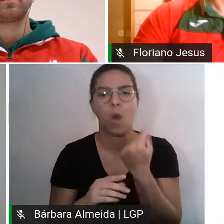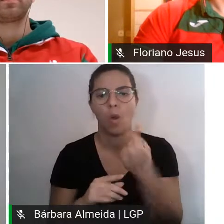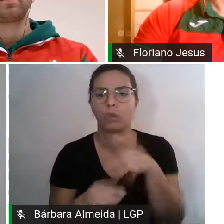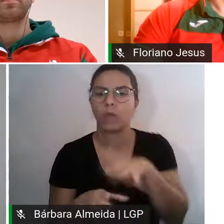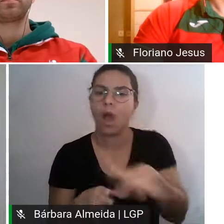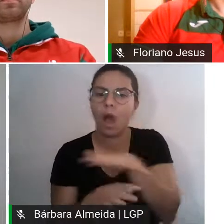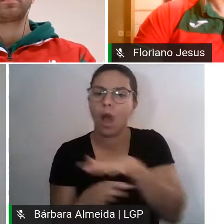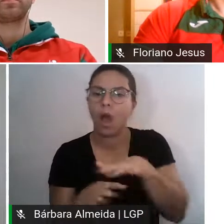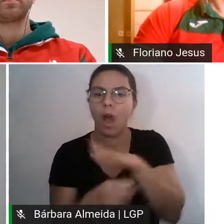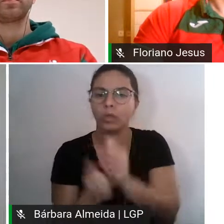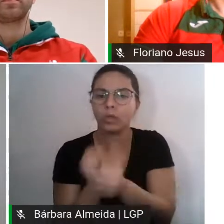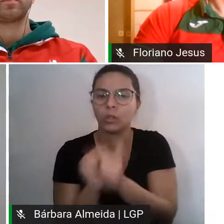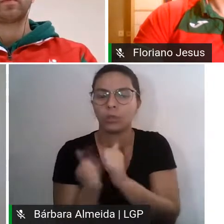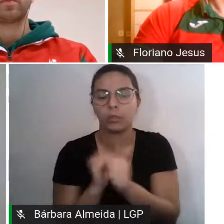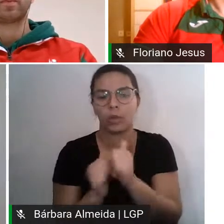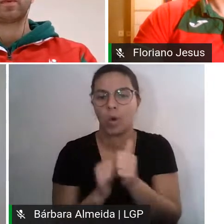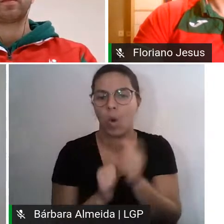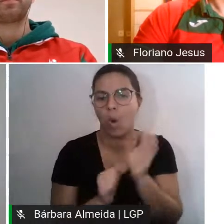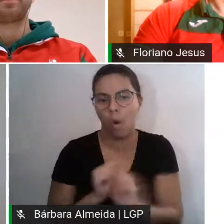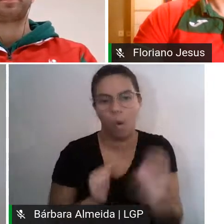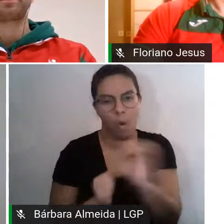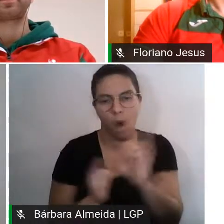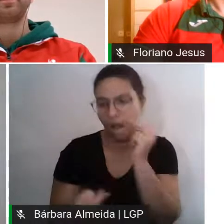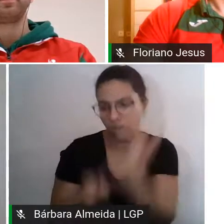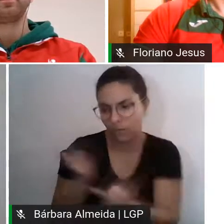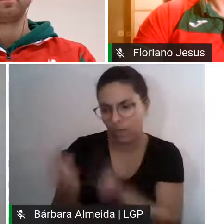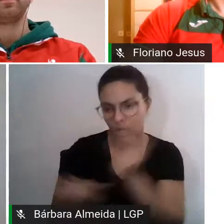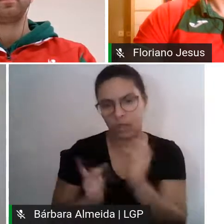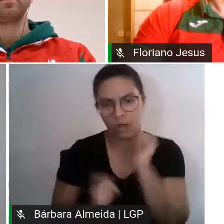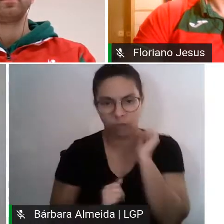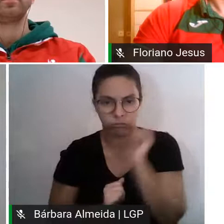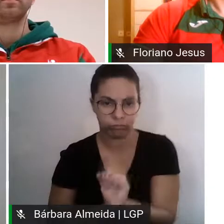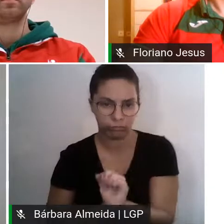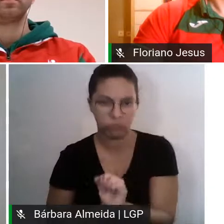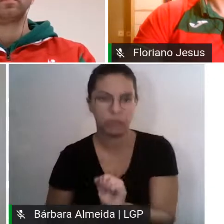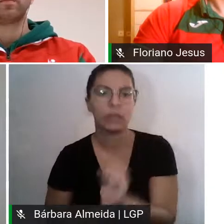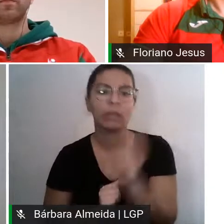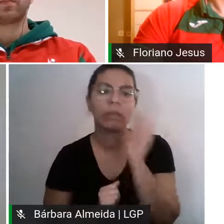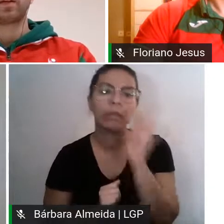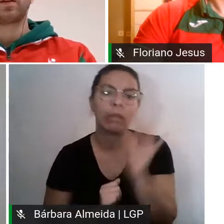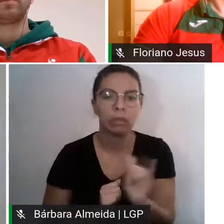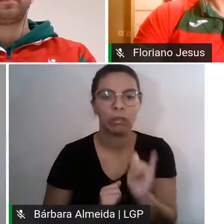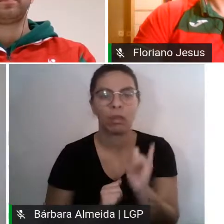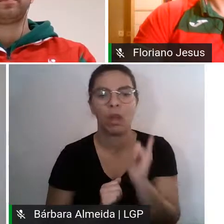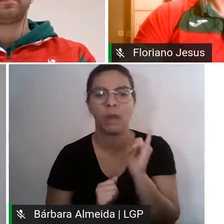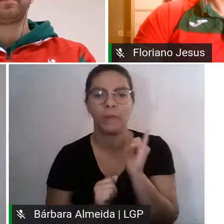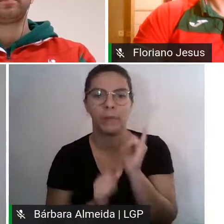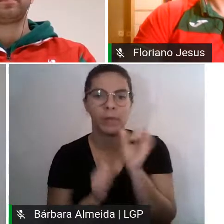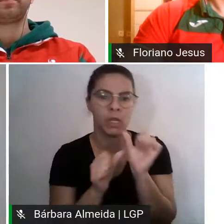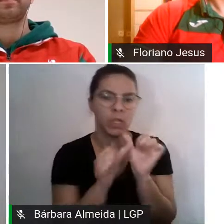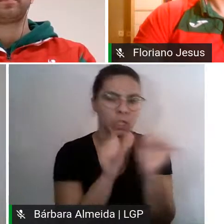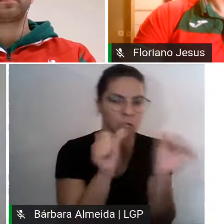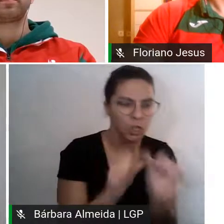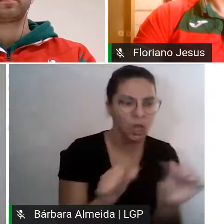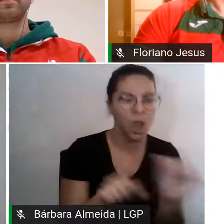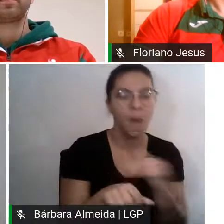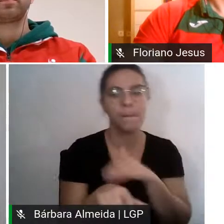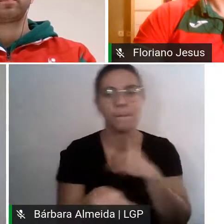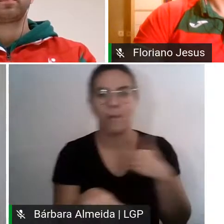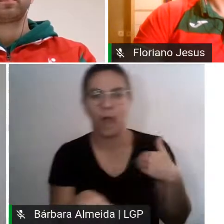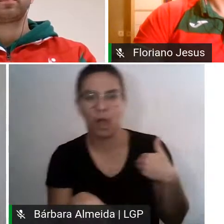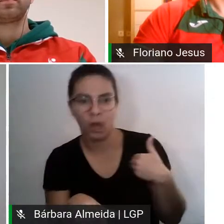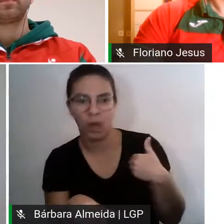nenhum sistema de classificação, e então começou-se a juntar um bocadinho o sistema médico existente há muitos